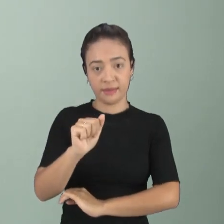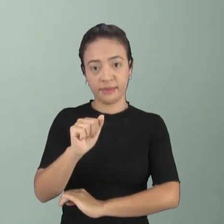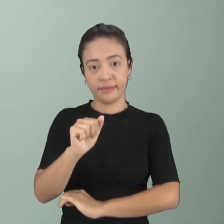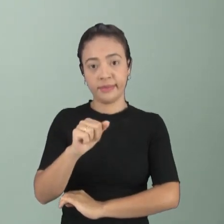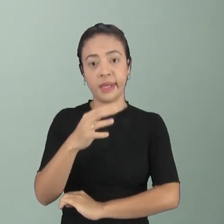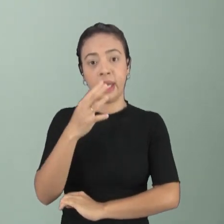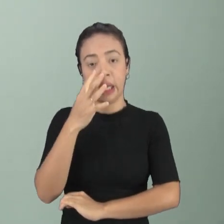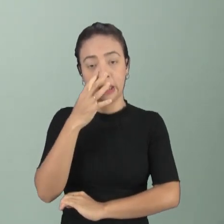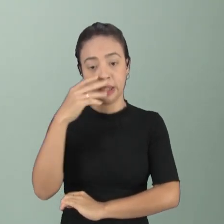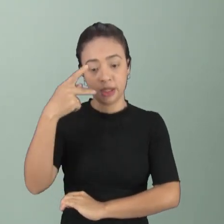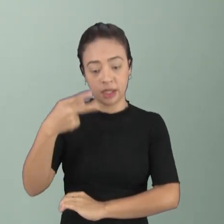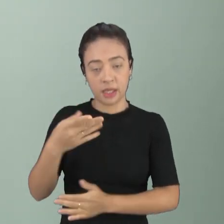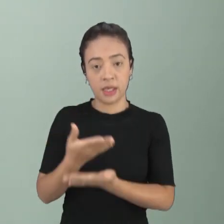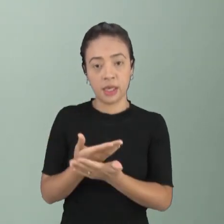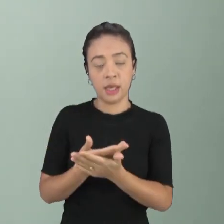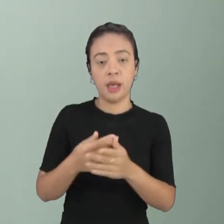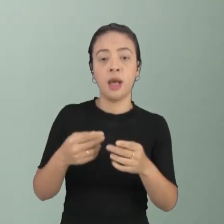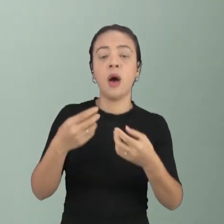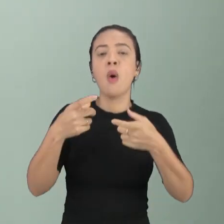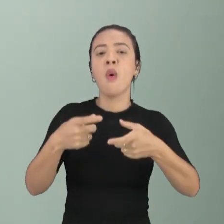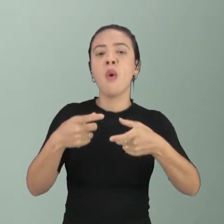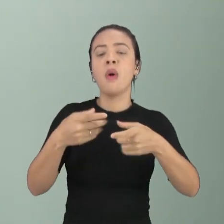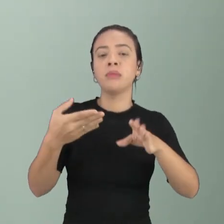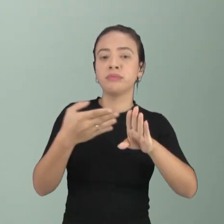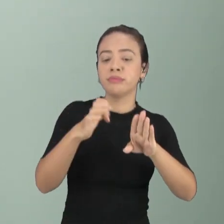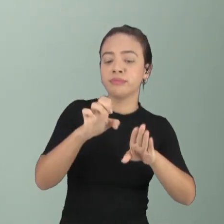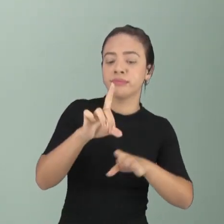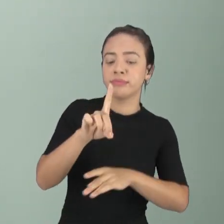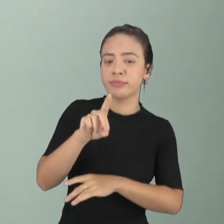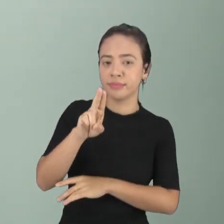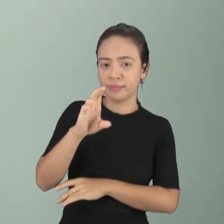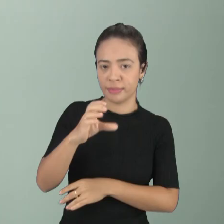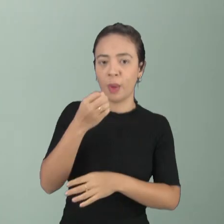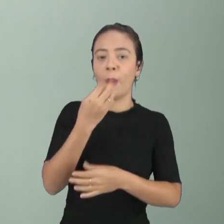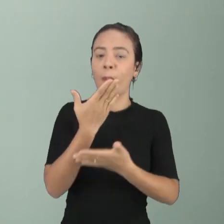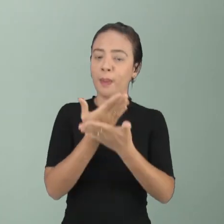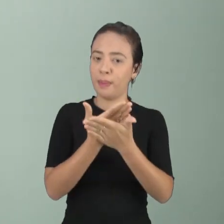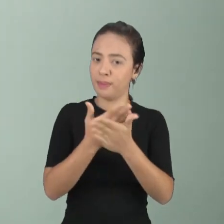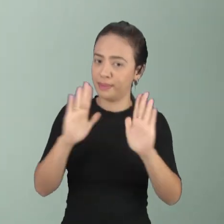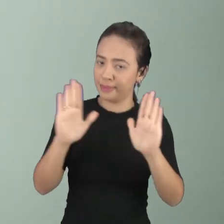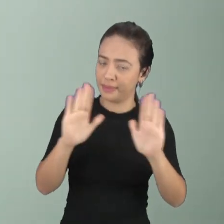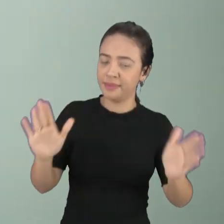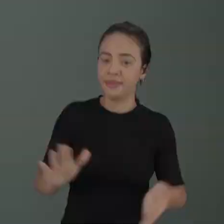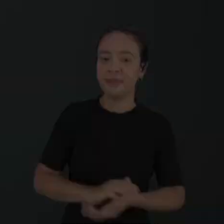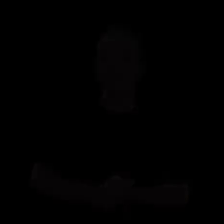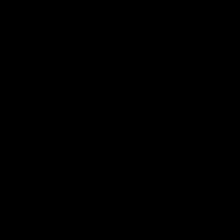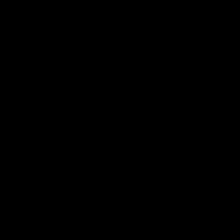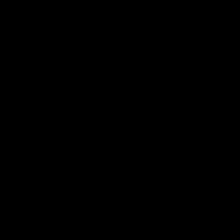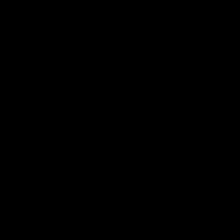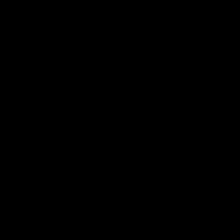Revejam essa aula na plataforma EDUC da Secretaria de Educação e bons estudos. Até mais.